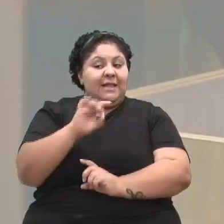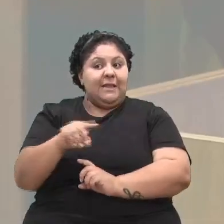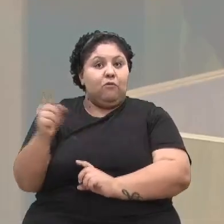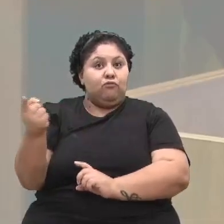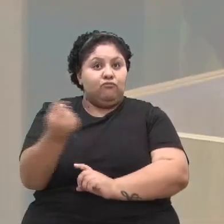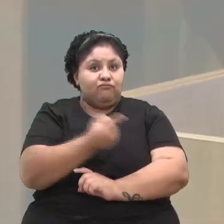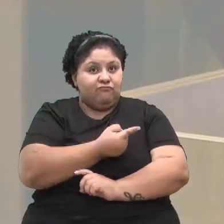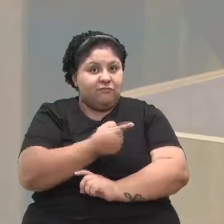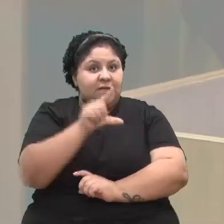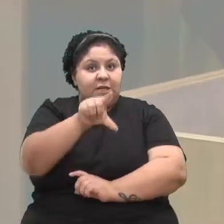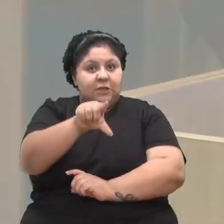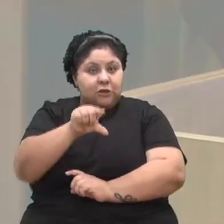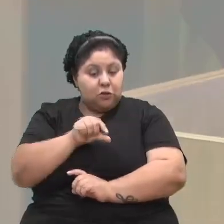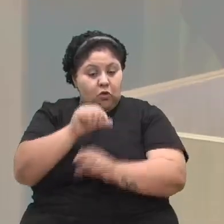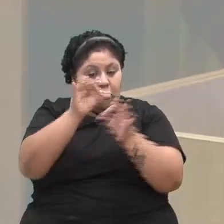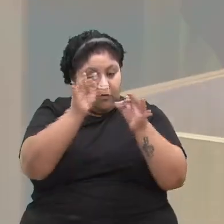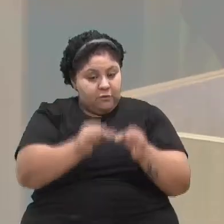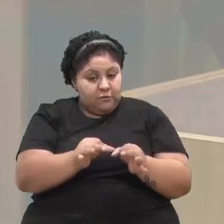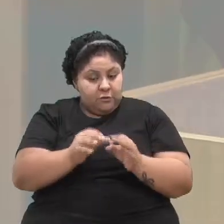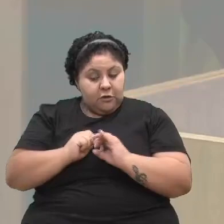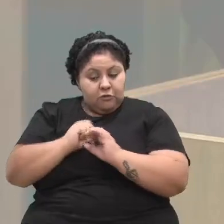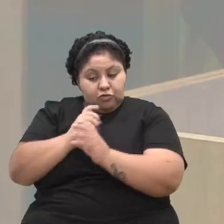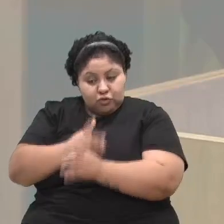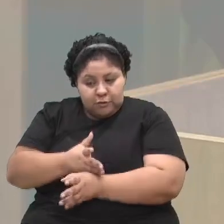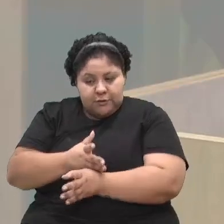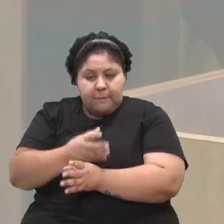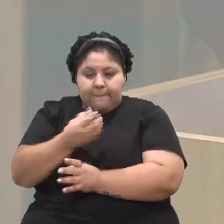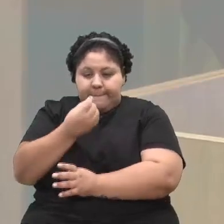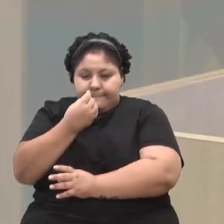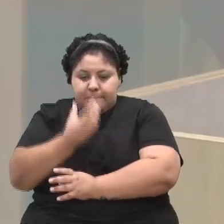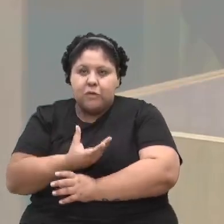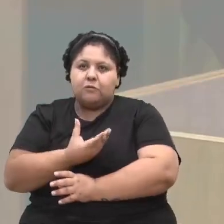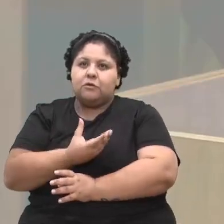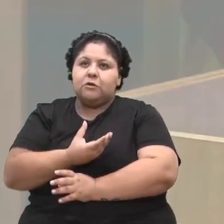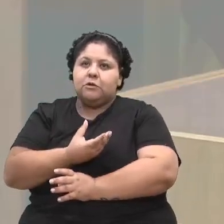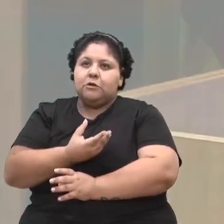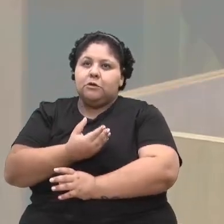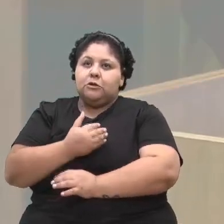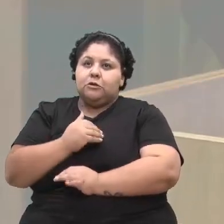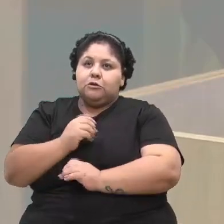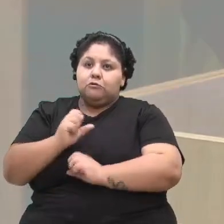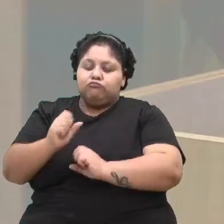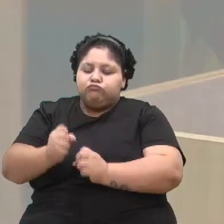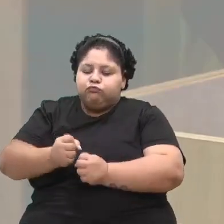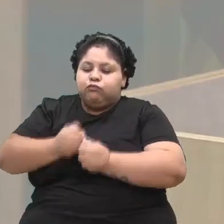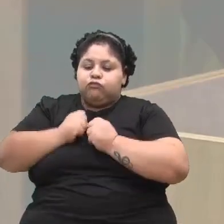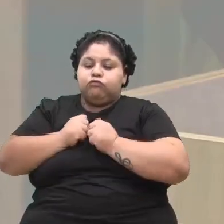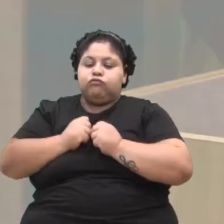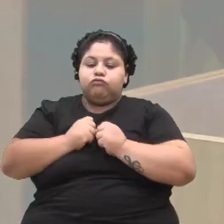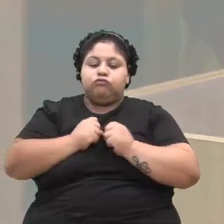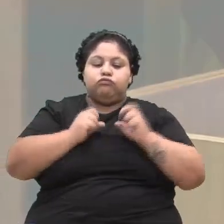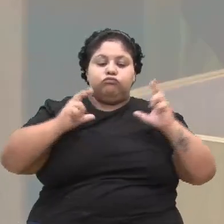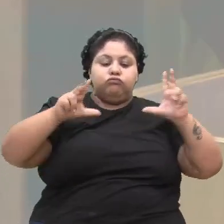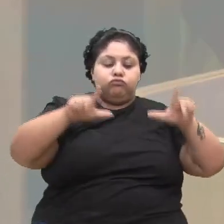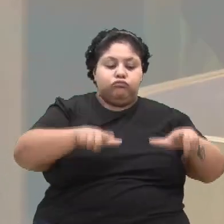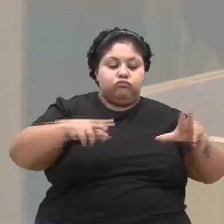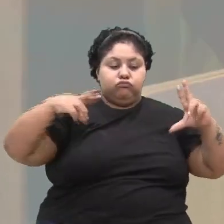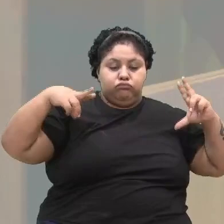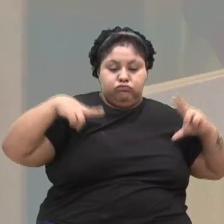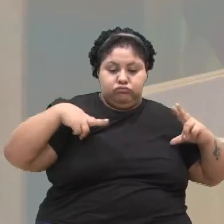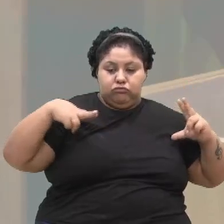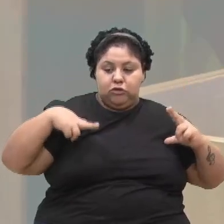De decisões acertadas, de ações propositivas, no fortalecimento do setor privado, das empresas,